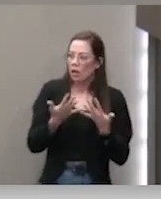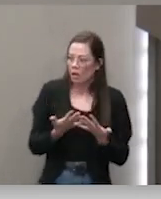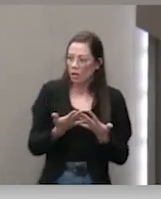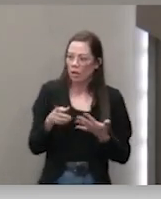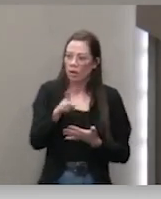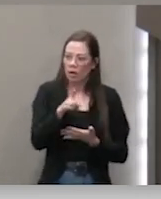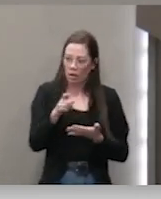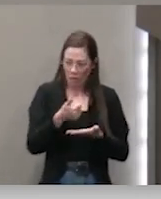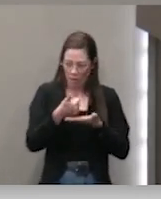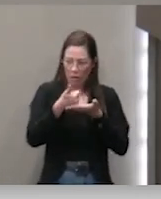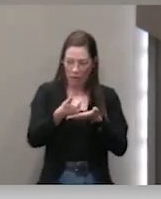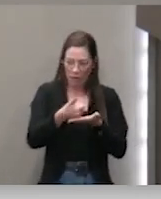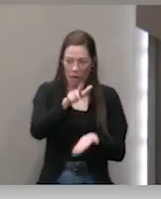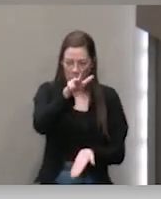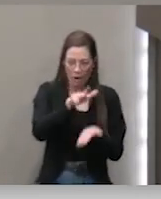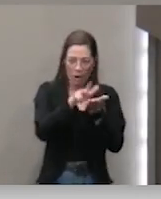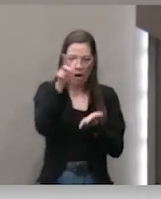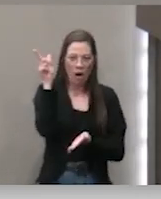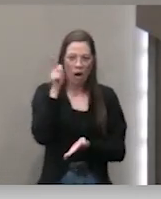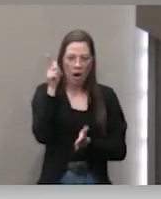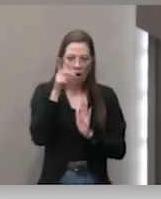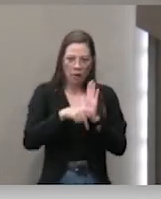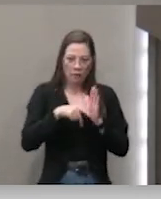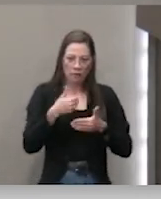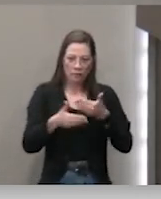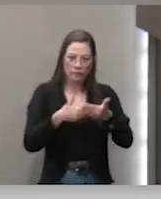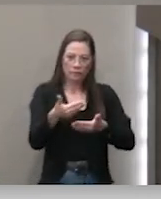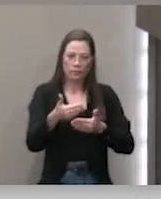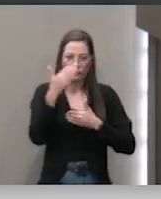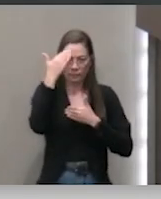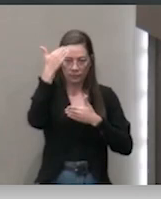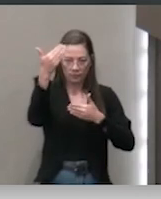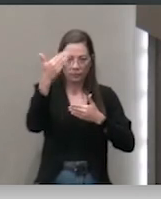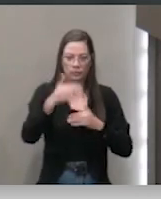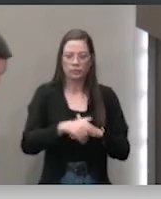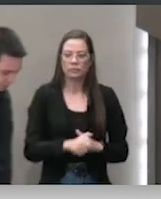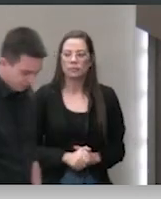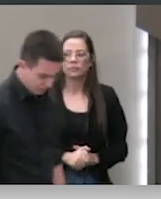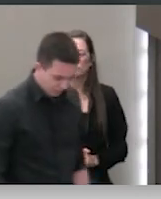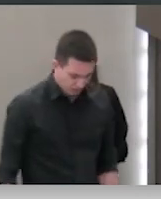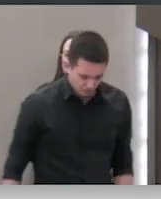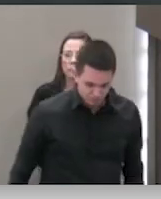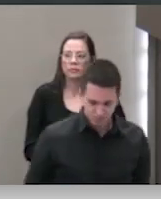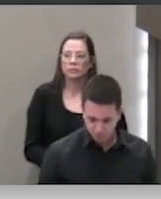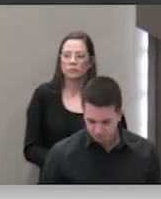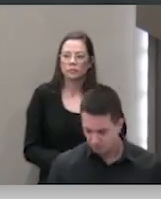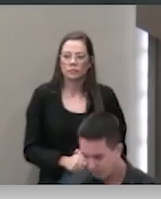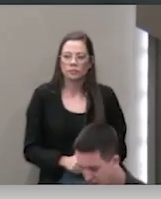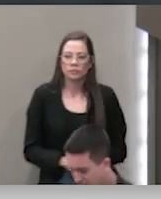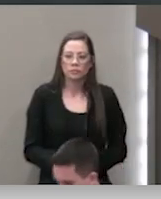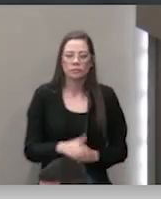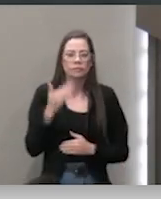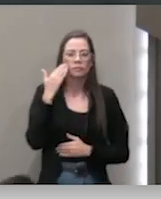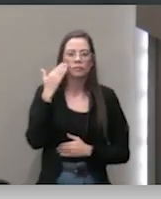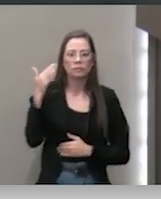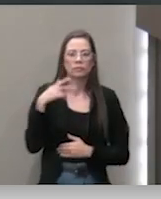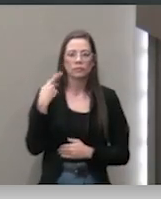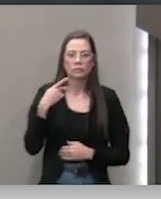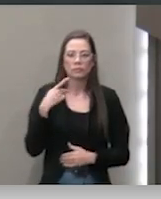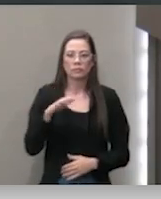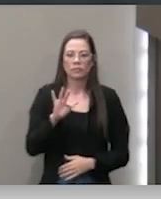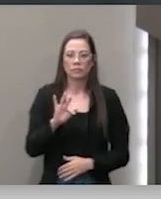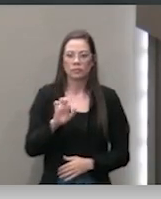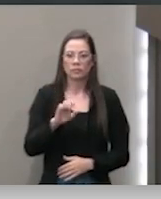a aprovação dos colegas quando o projeto tramitar aí na Câmara. Muito obrigado. Obrigado, vereador Felipe.